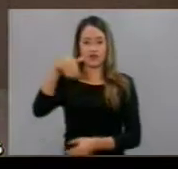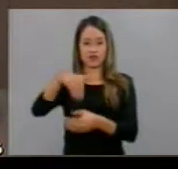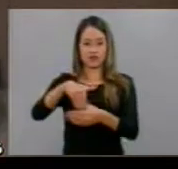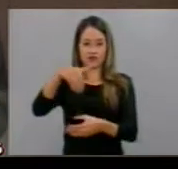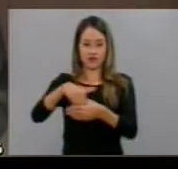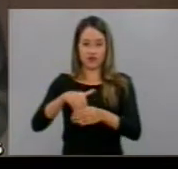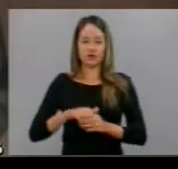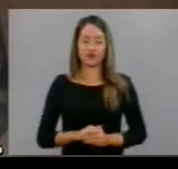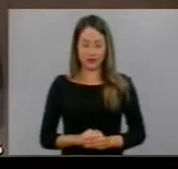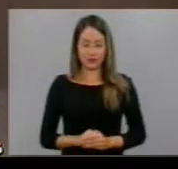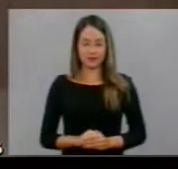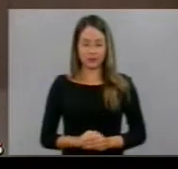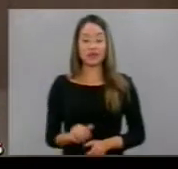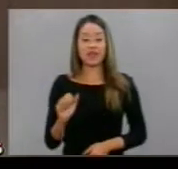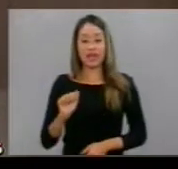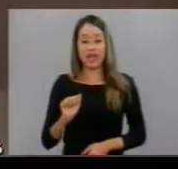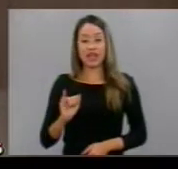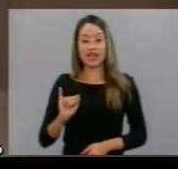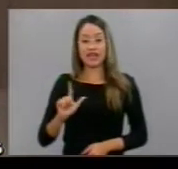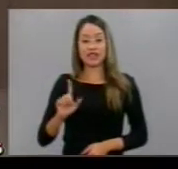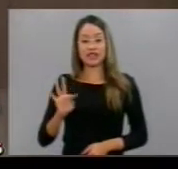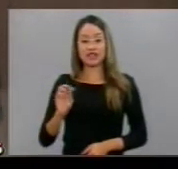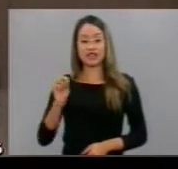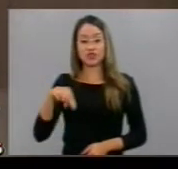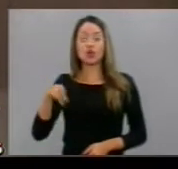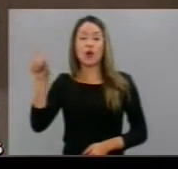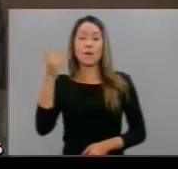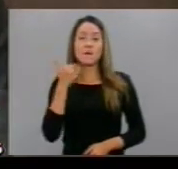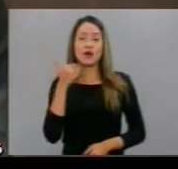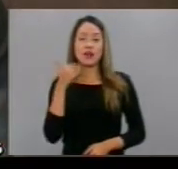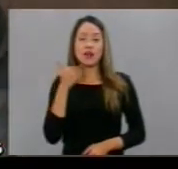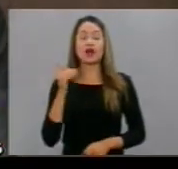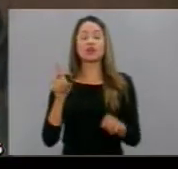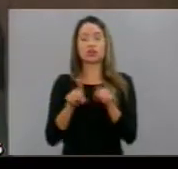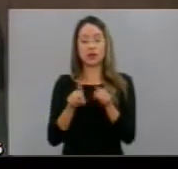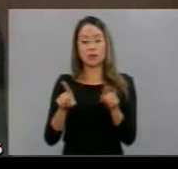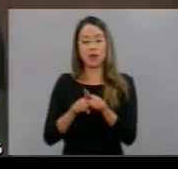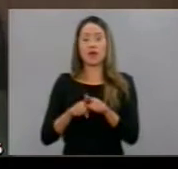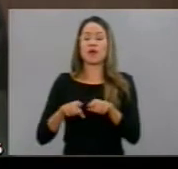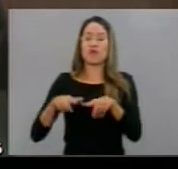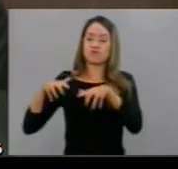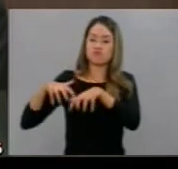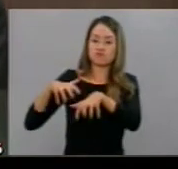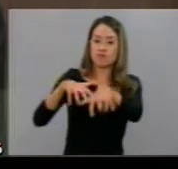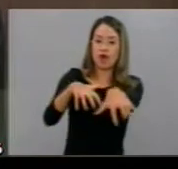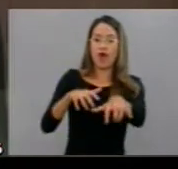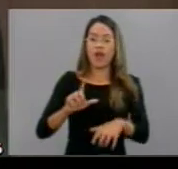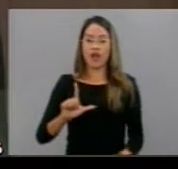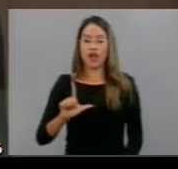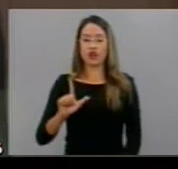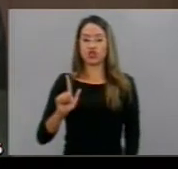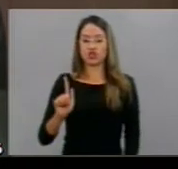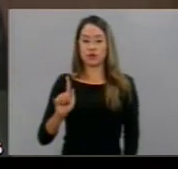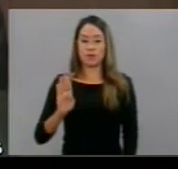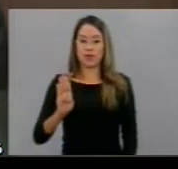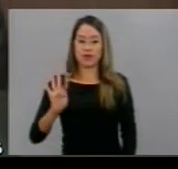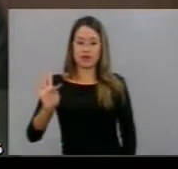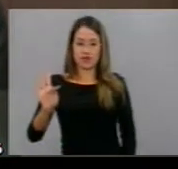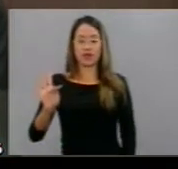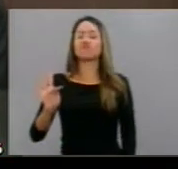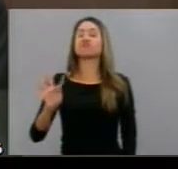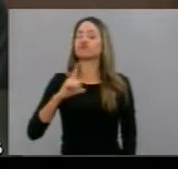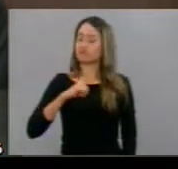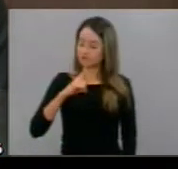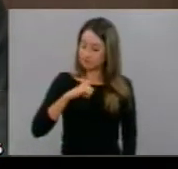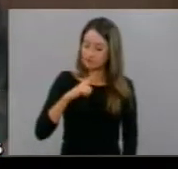Ailton Lopes, bancário, militante LGBT, nosso ex-candidato a governador, um guerreiro da